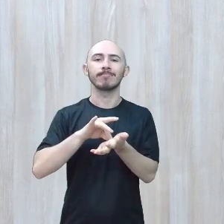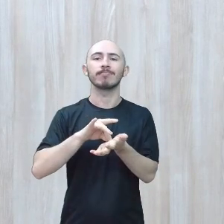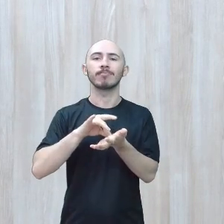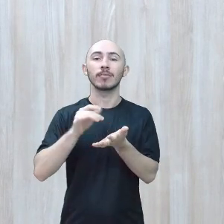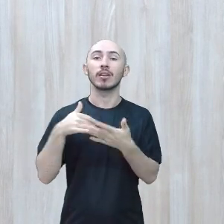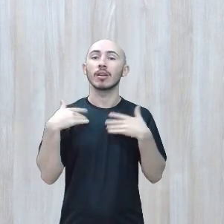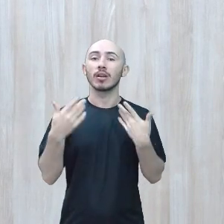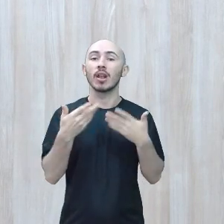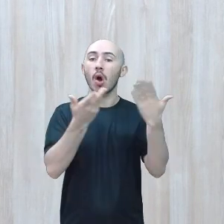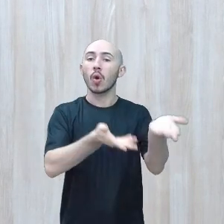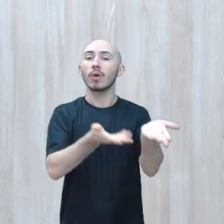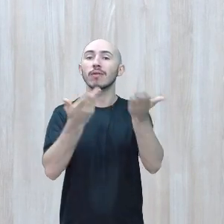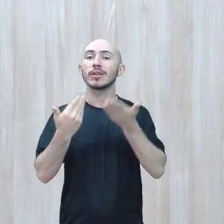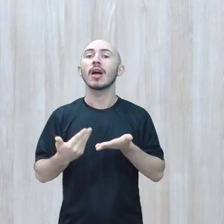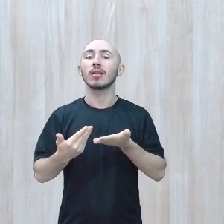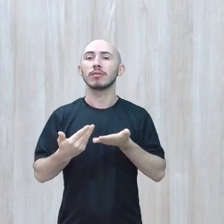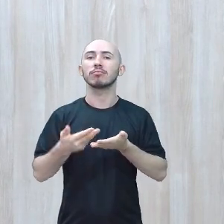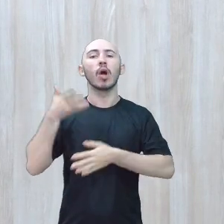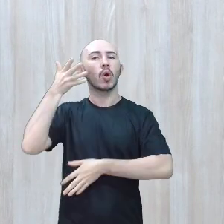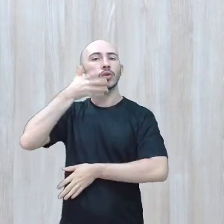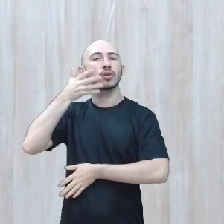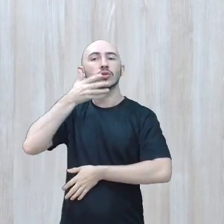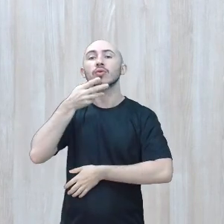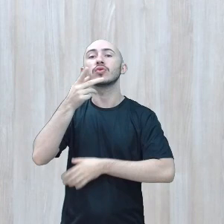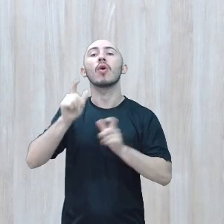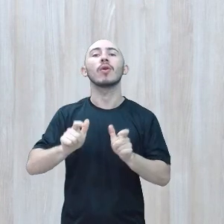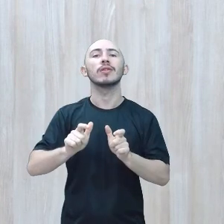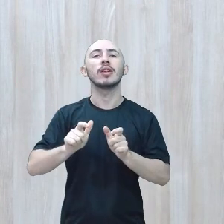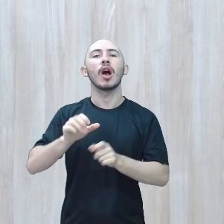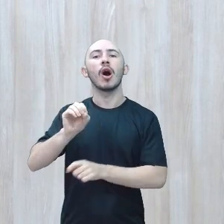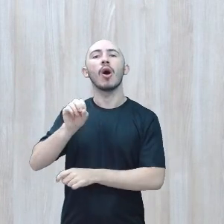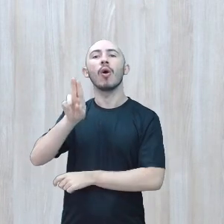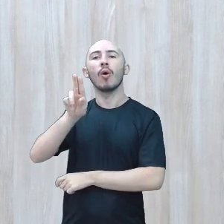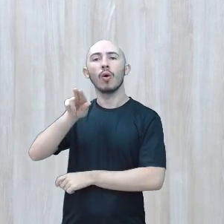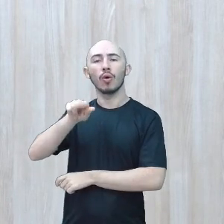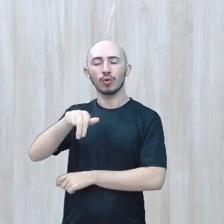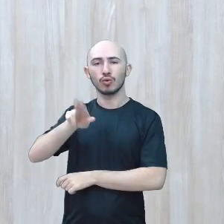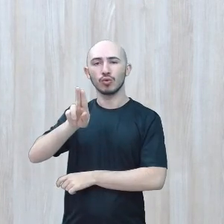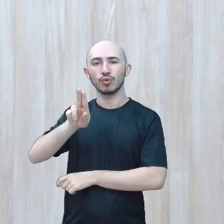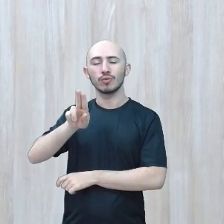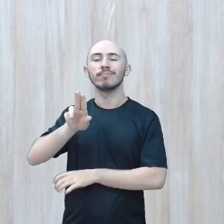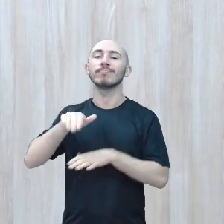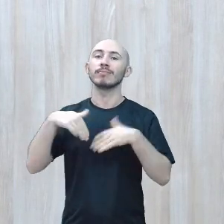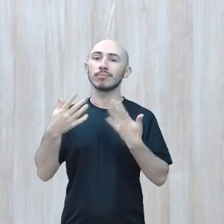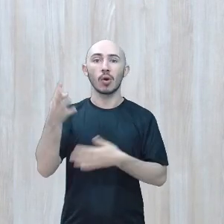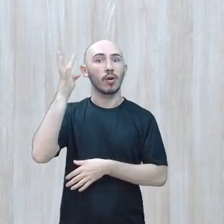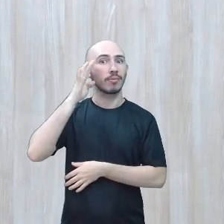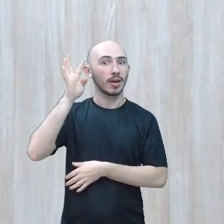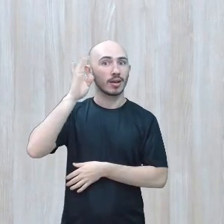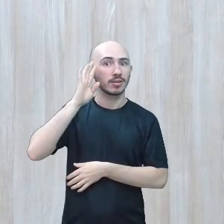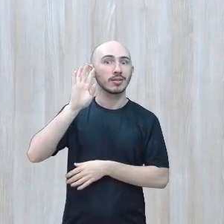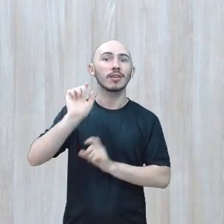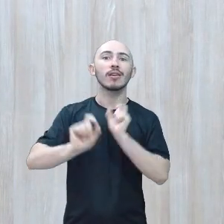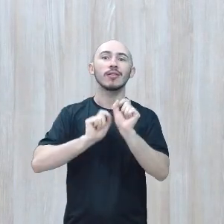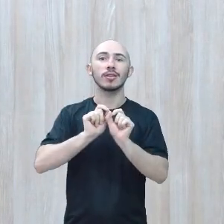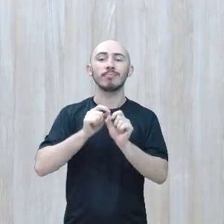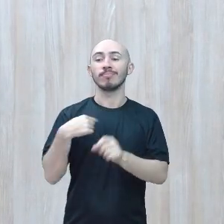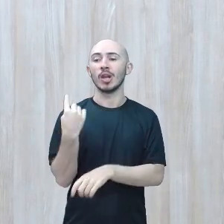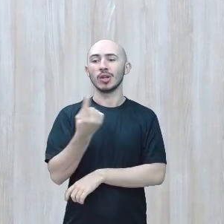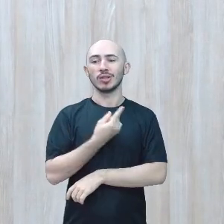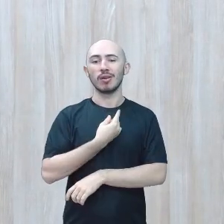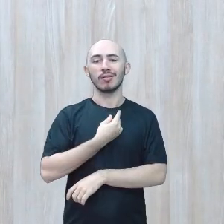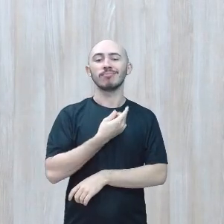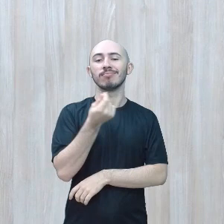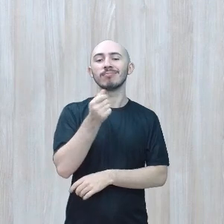um discurso na ONU. Vê só. E aí, imagina, a gente investindo em cultura, e aí